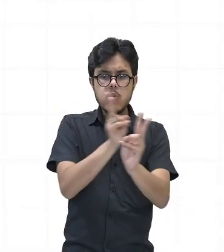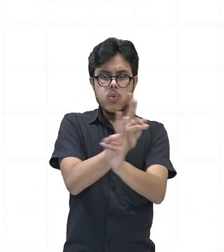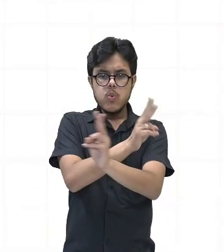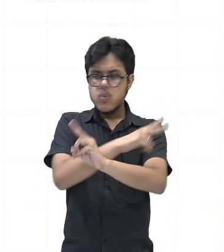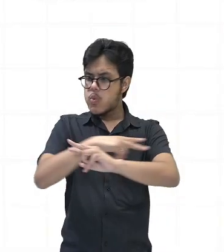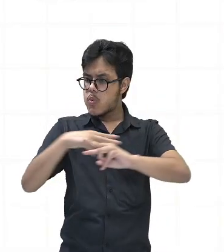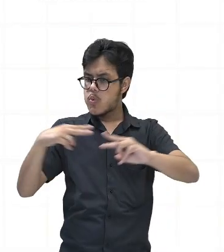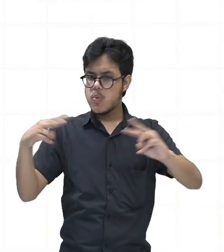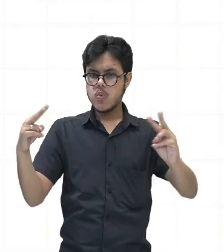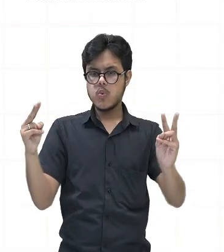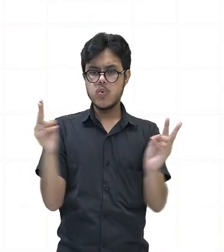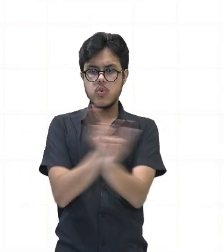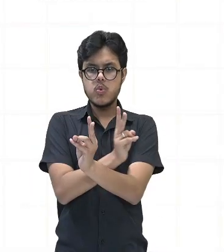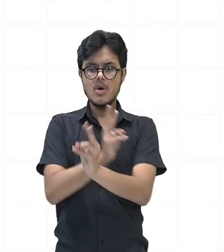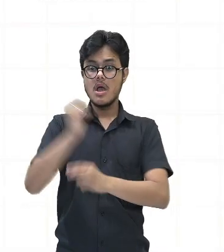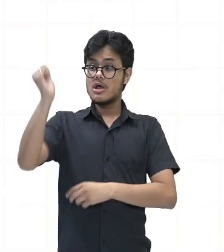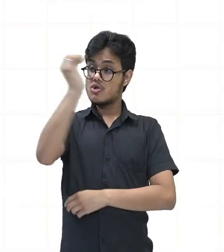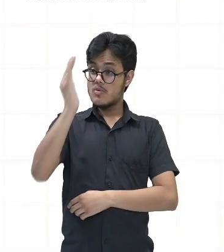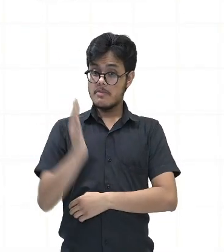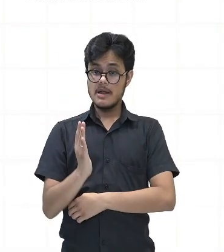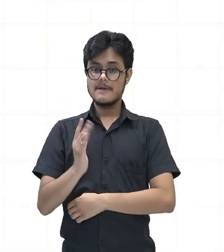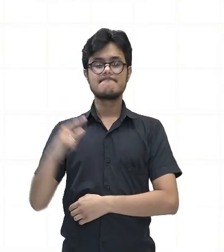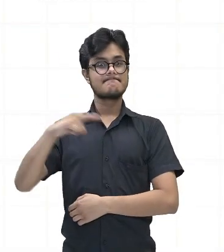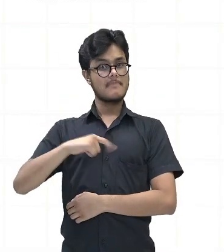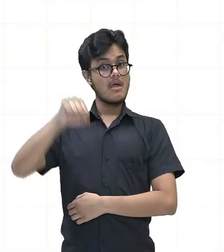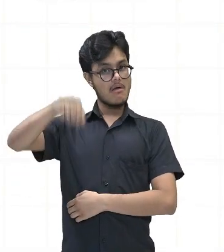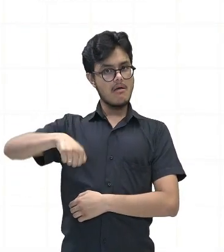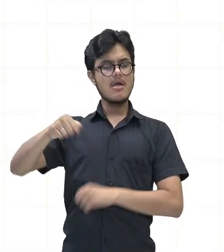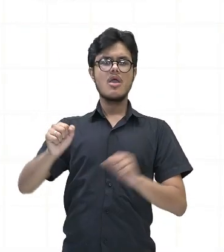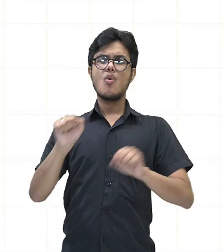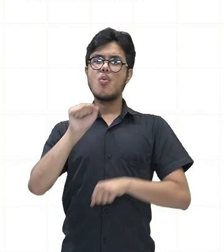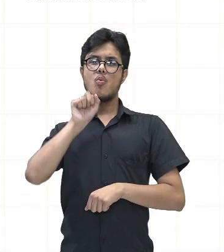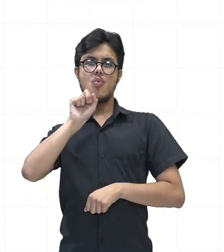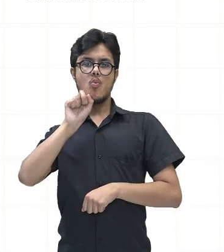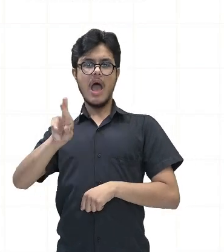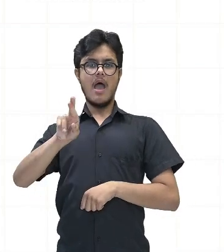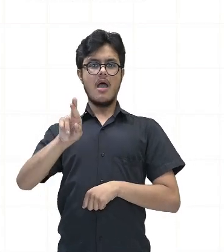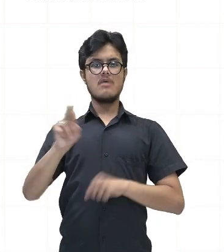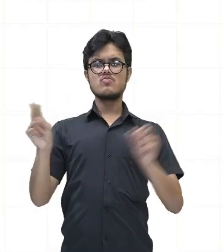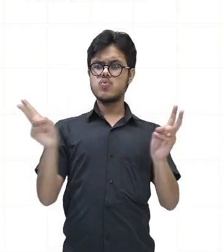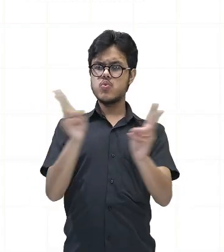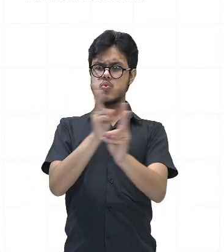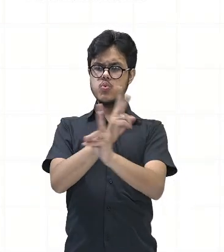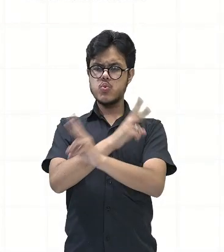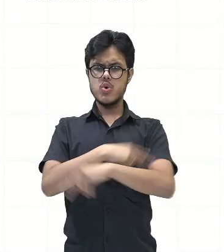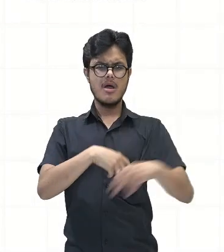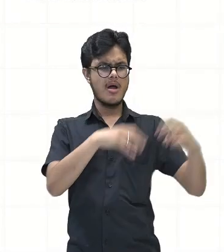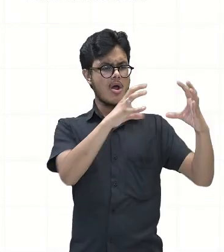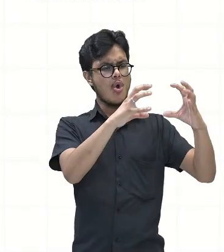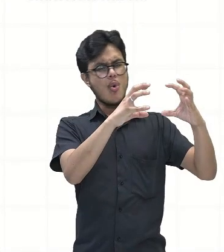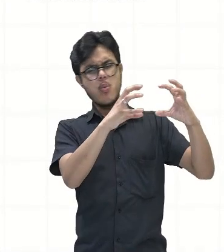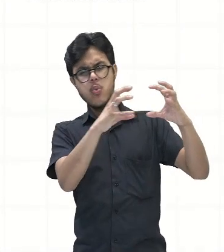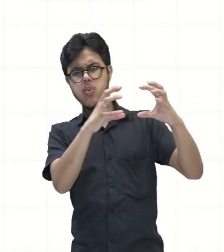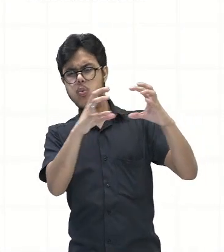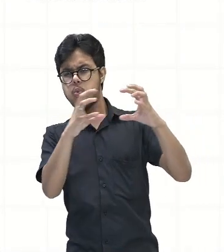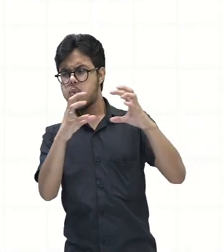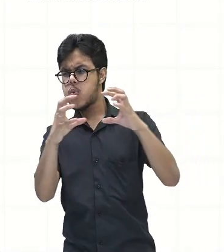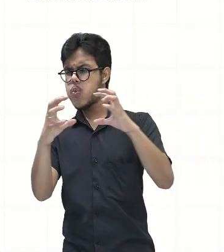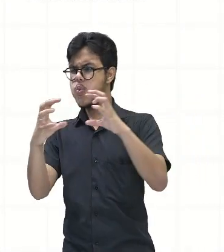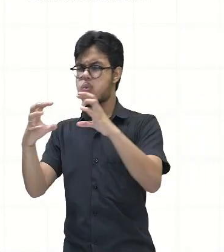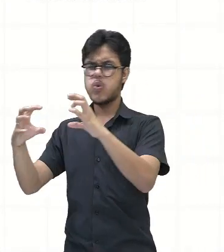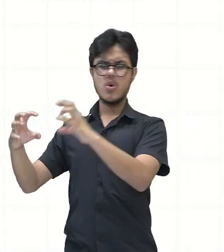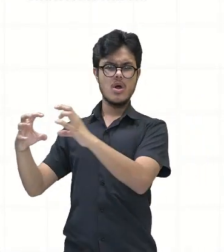território brasileiro. Então, nós temos as massas de ar, né, que são aqueles volumes de ar ou bolsões de ar que